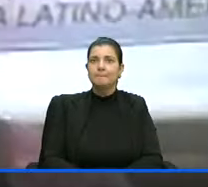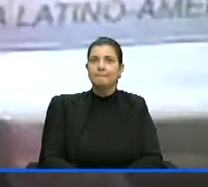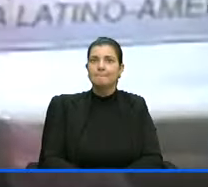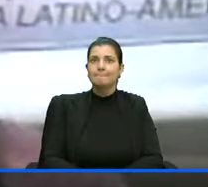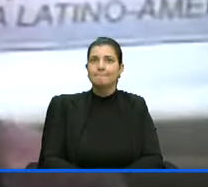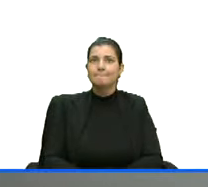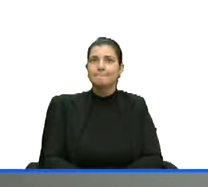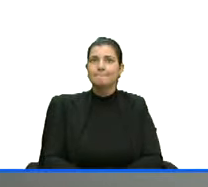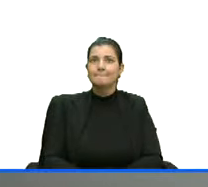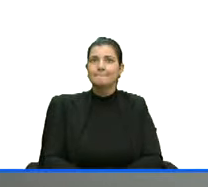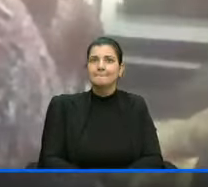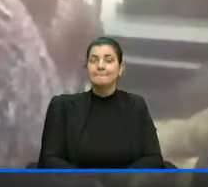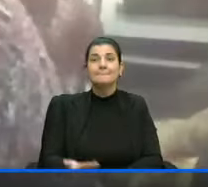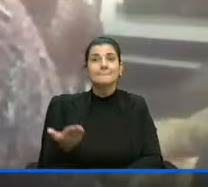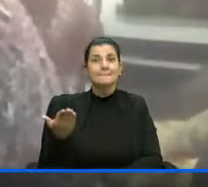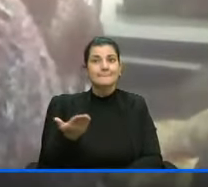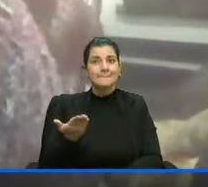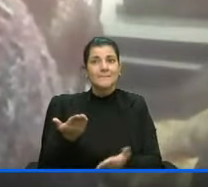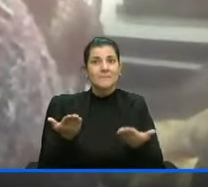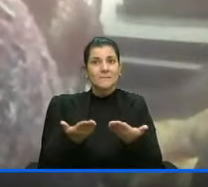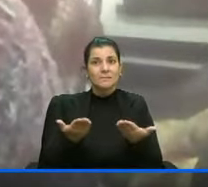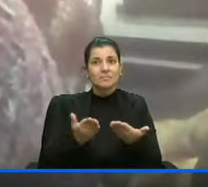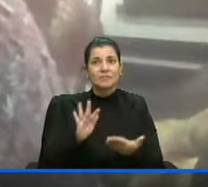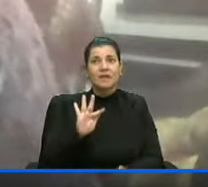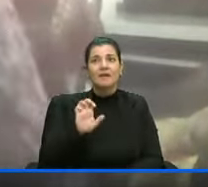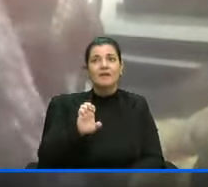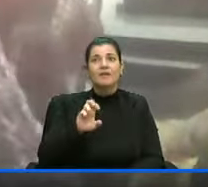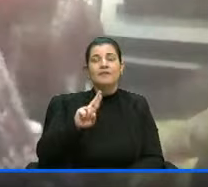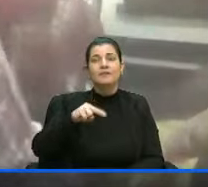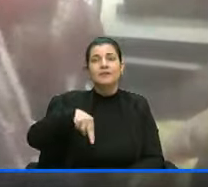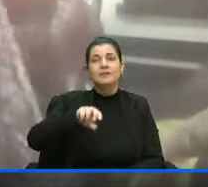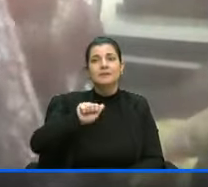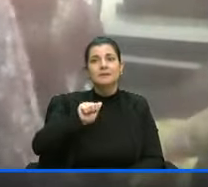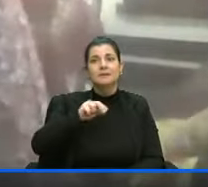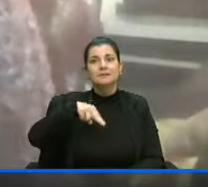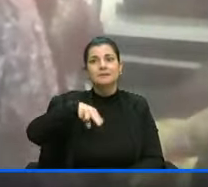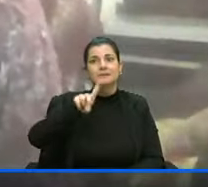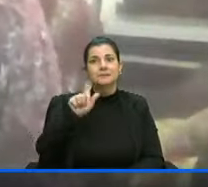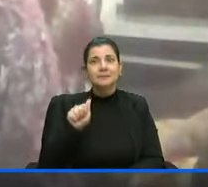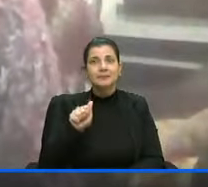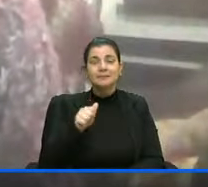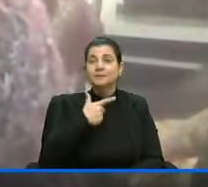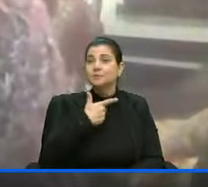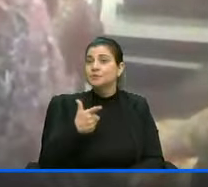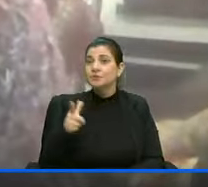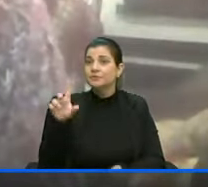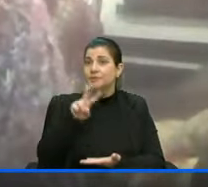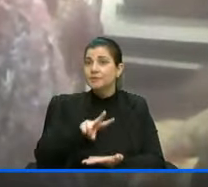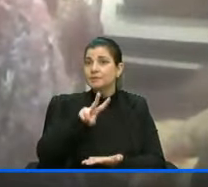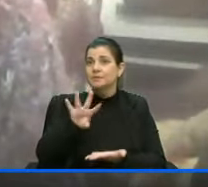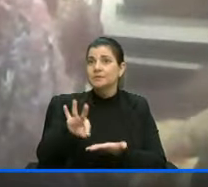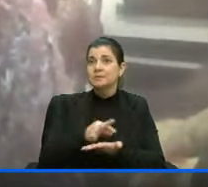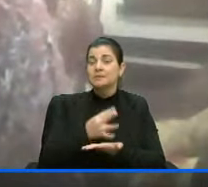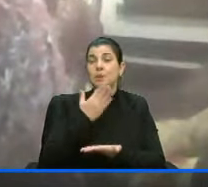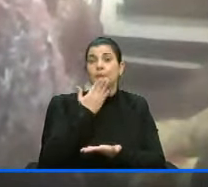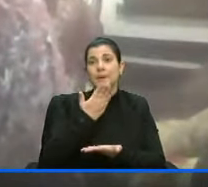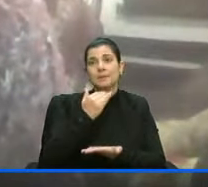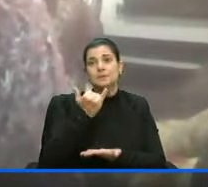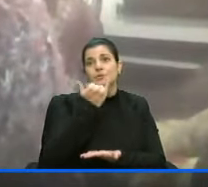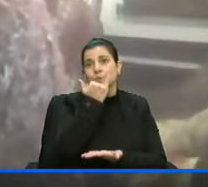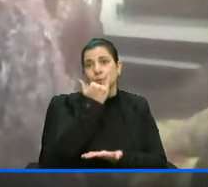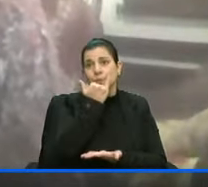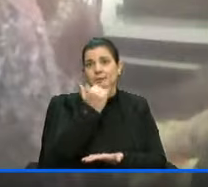Vamos lá. Agora, a Fernanda Paulo, que eu não tinha visto a sua inscrição. Eu peço que obrigada.